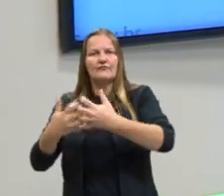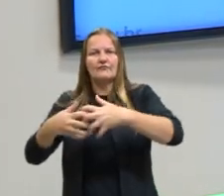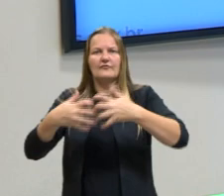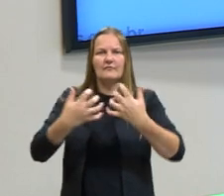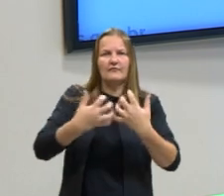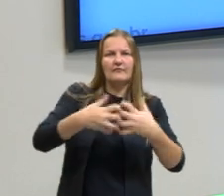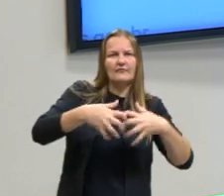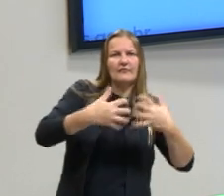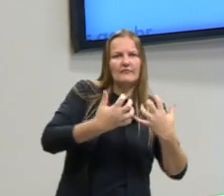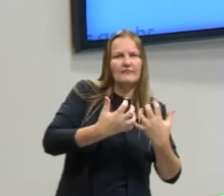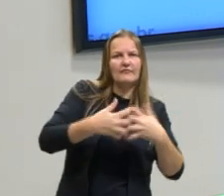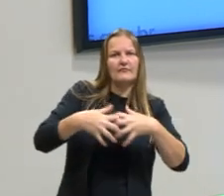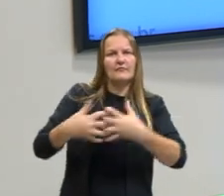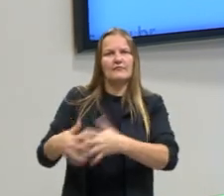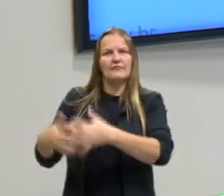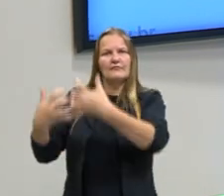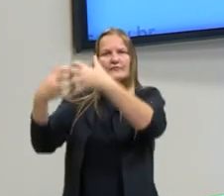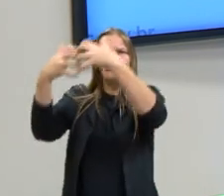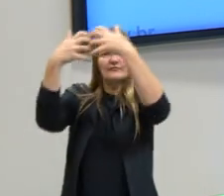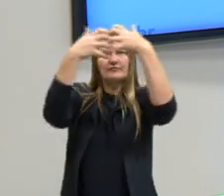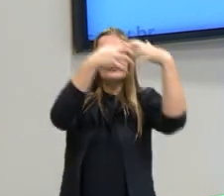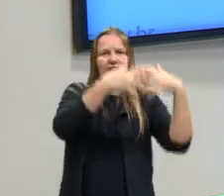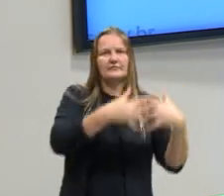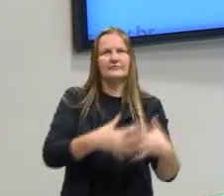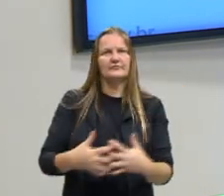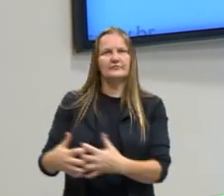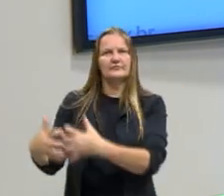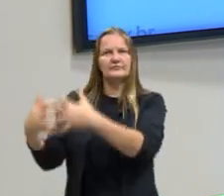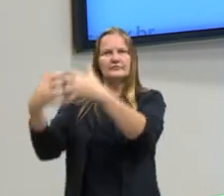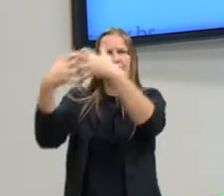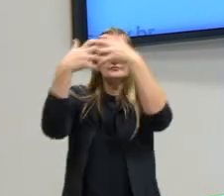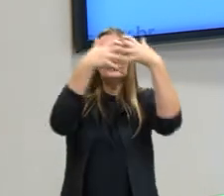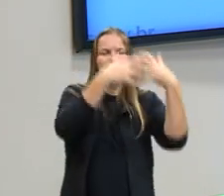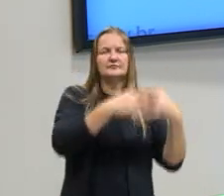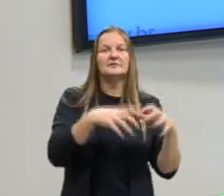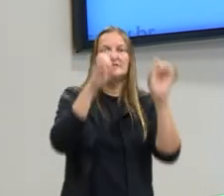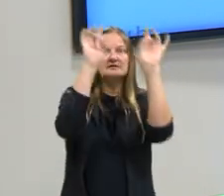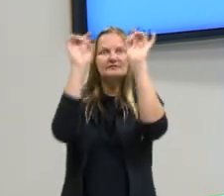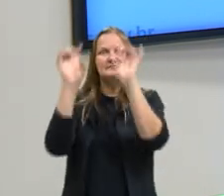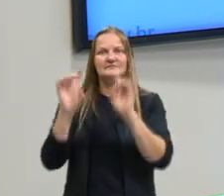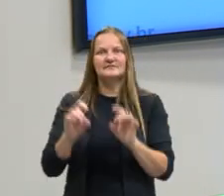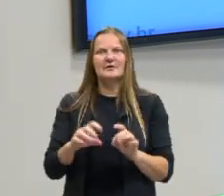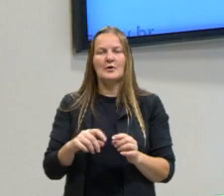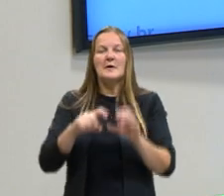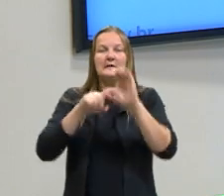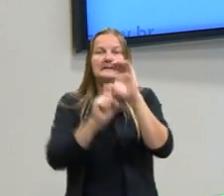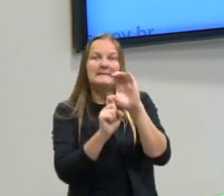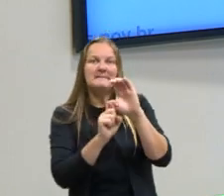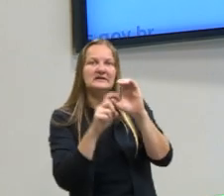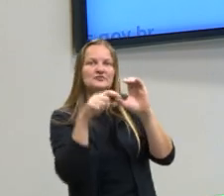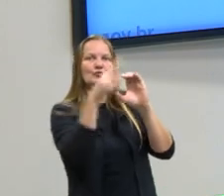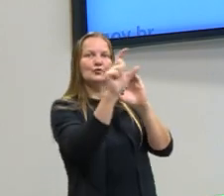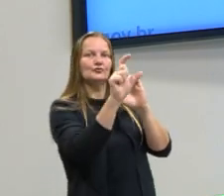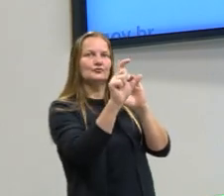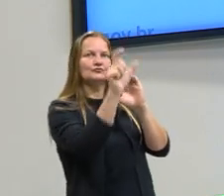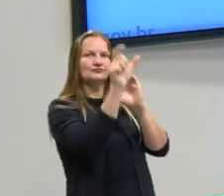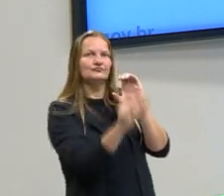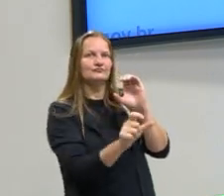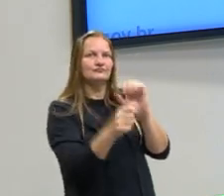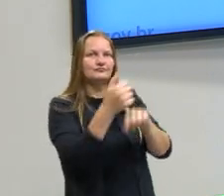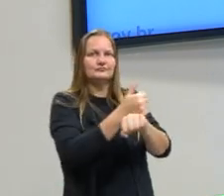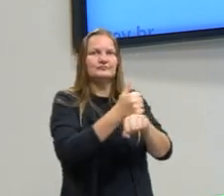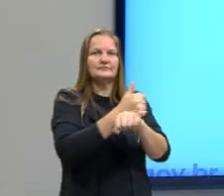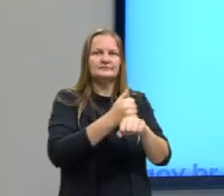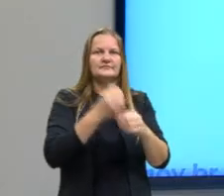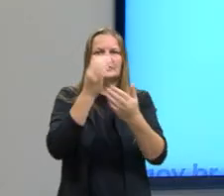especialistas então mesmo tempo que quanto mais a especialidade aumenta a necessidade do outro lá